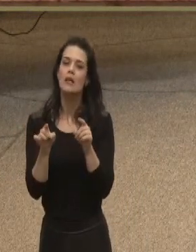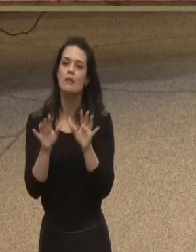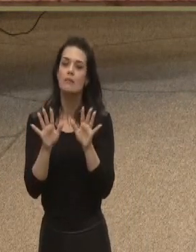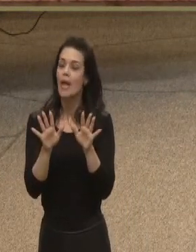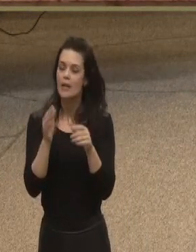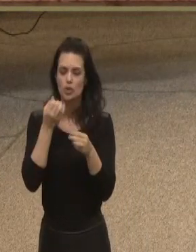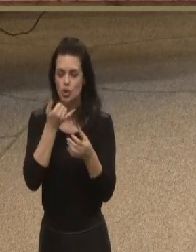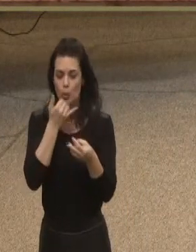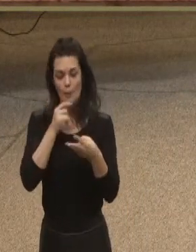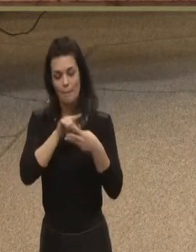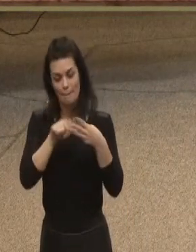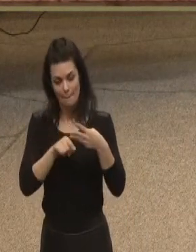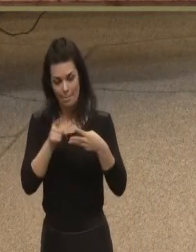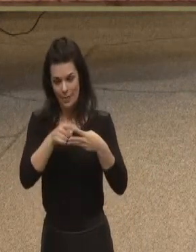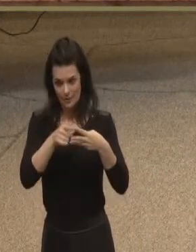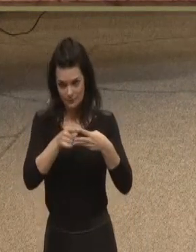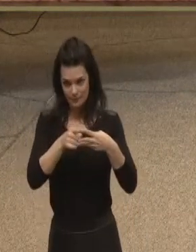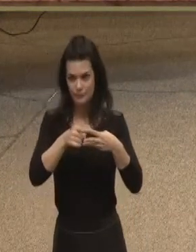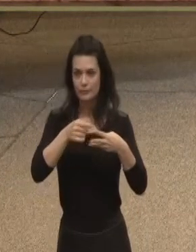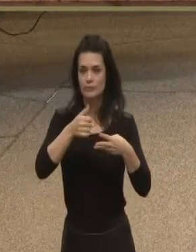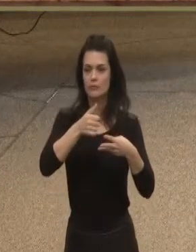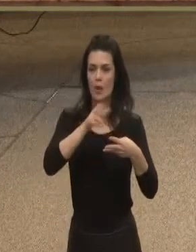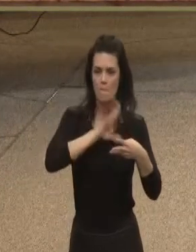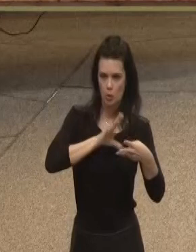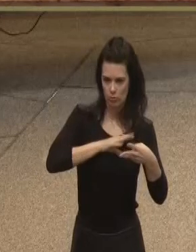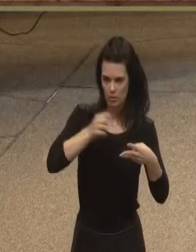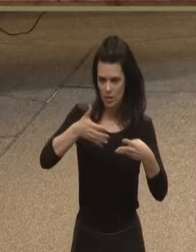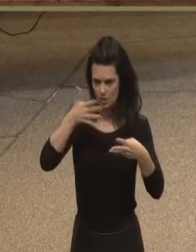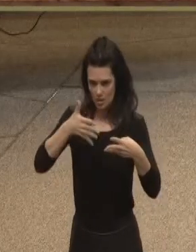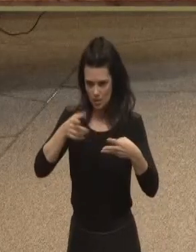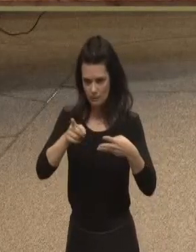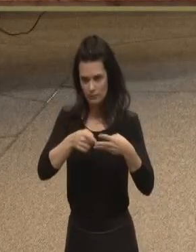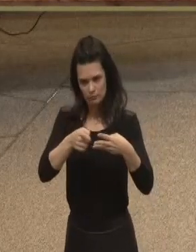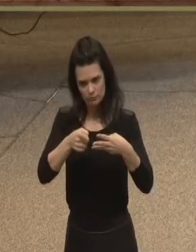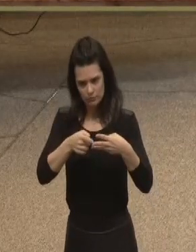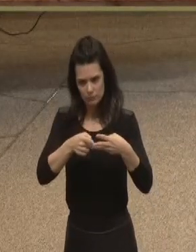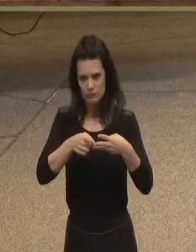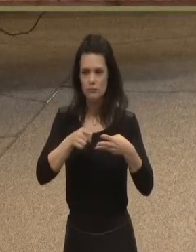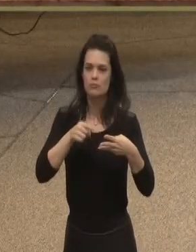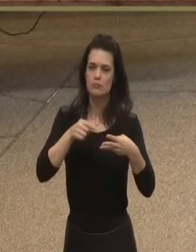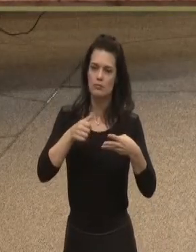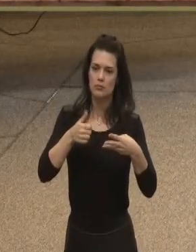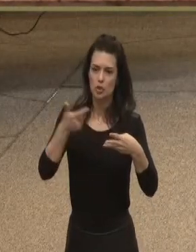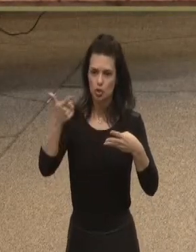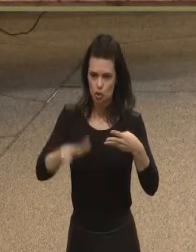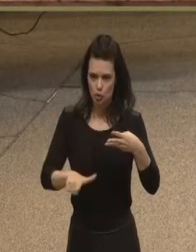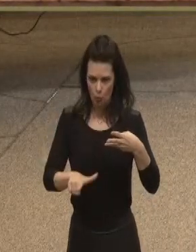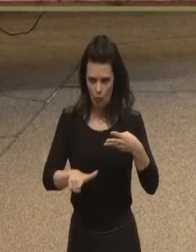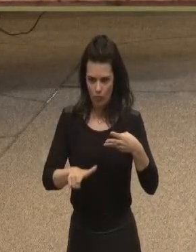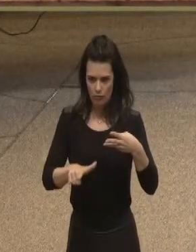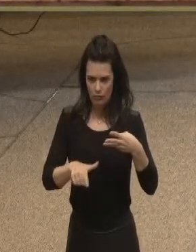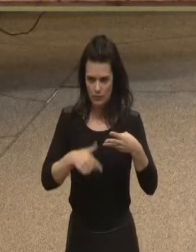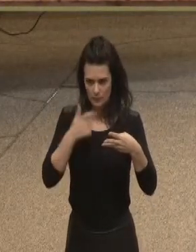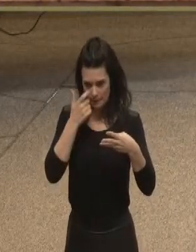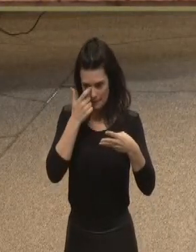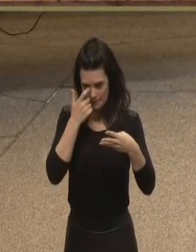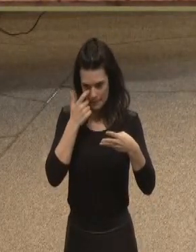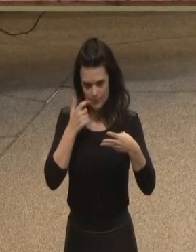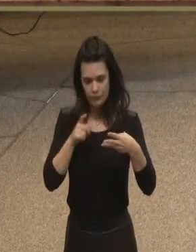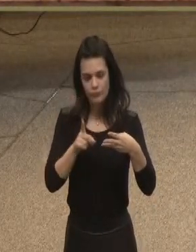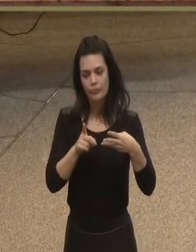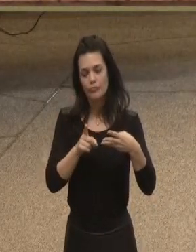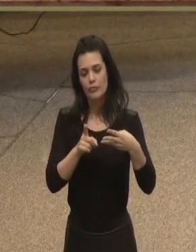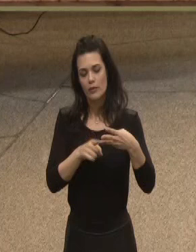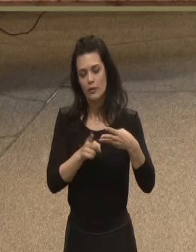nós estaremos apenas na língua dos sinais. Eu peço que na terceira vez fique em silêncio absoluto.